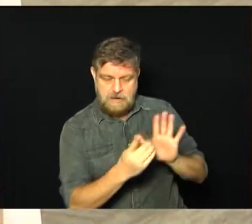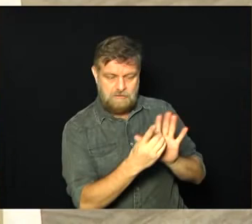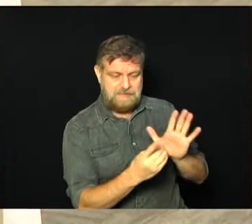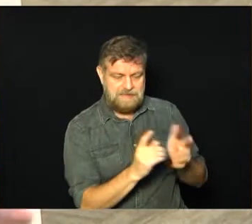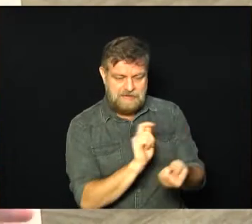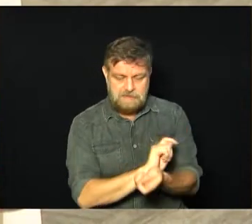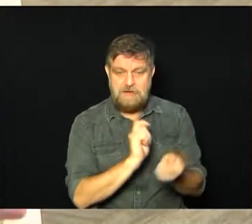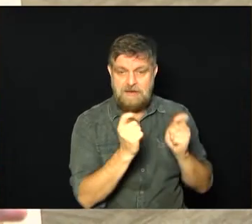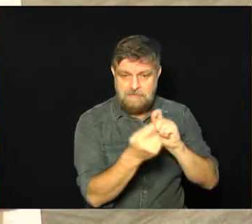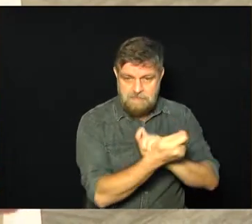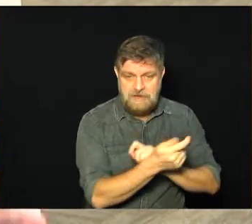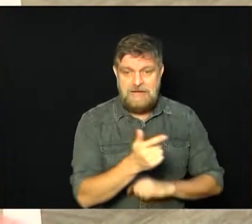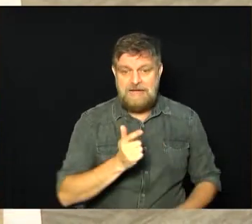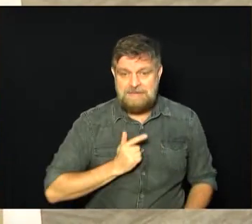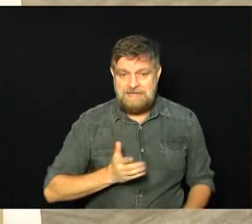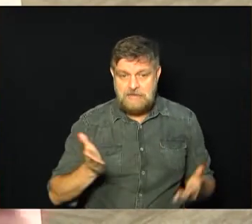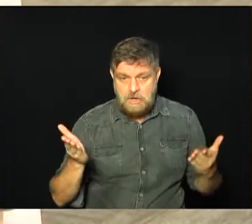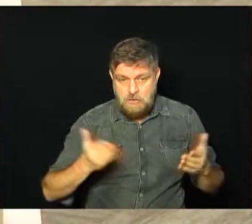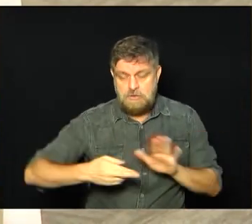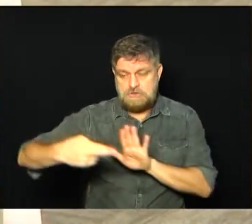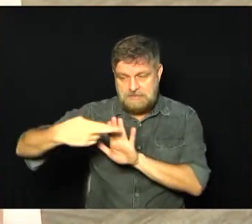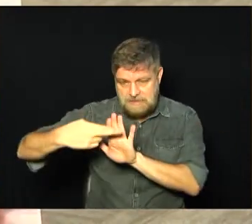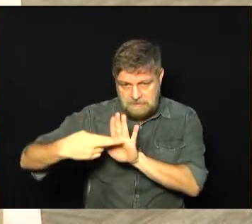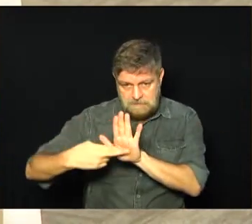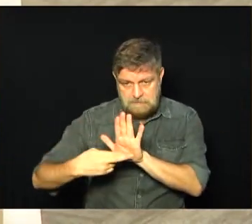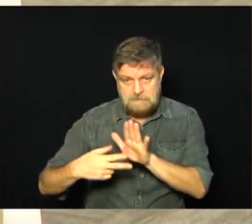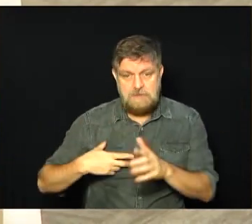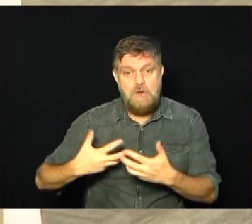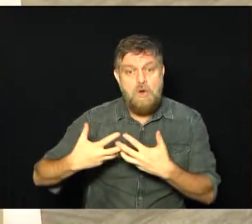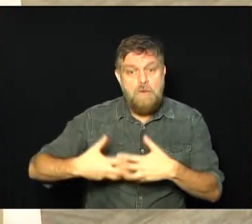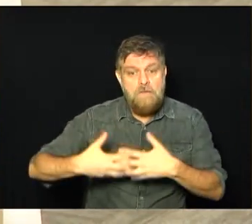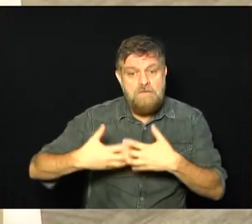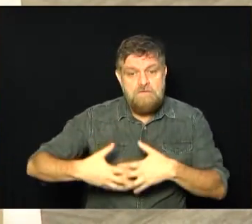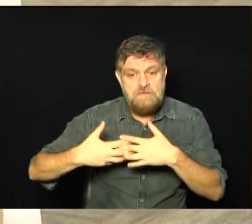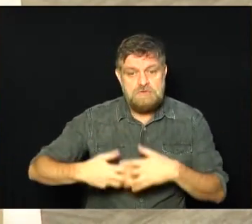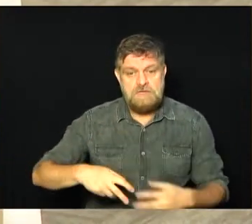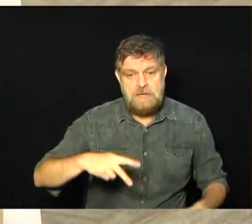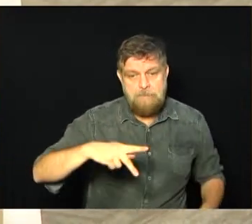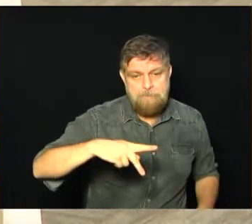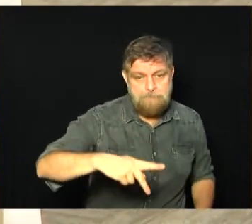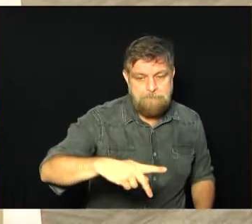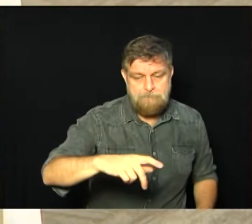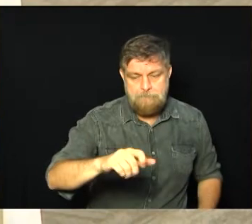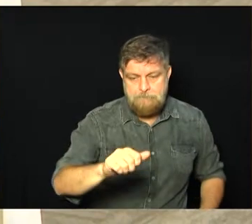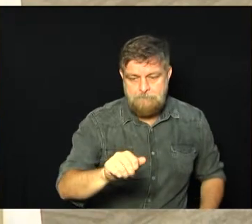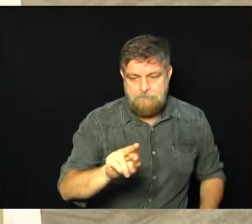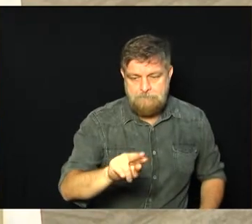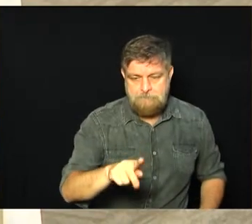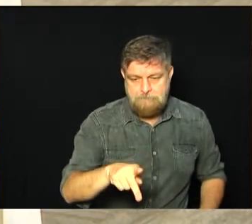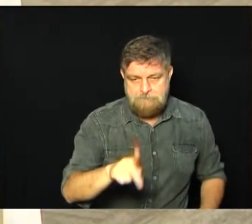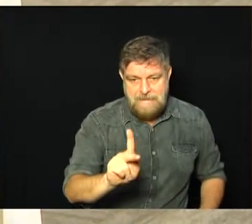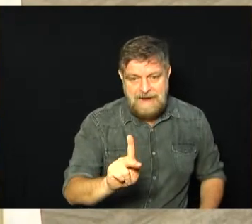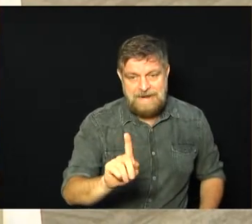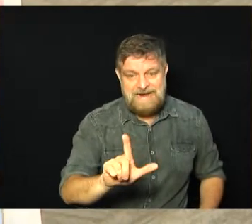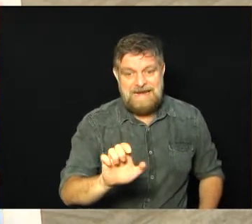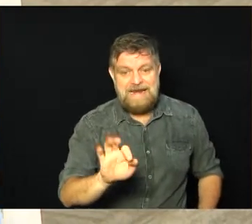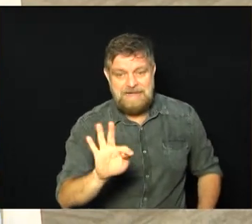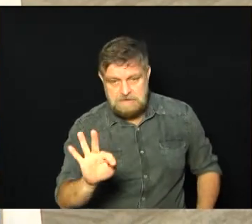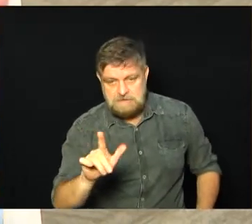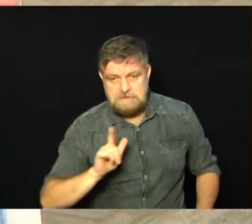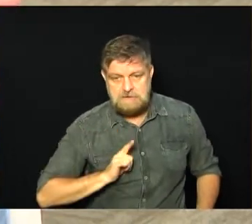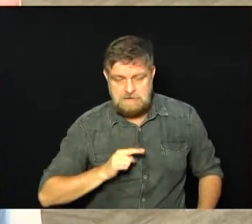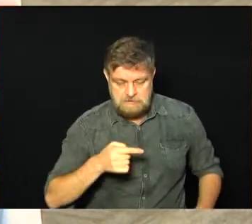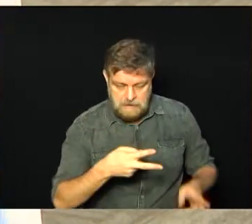decreto. Existe um decreto hoje que regulamenta a instalação e funcionamento do Parklets. Foi percebido que há necessidade de